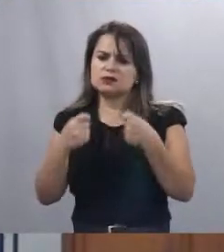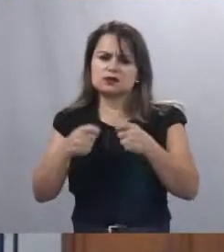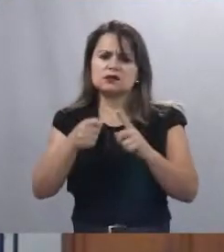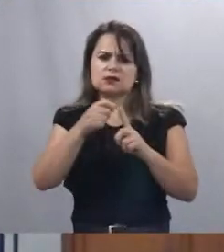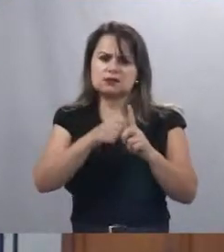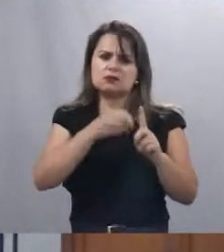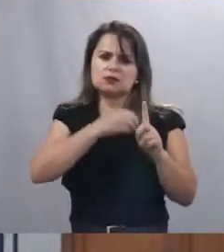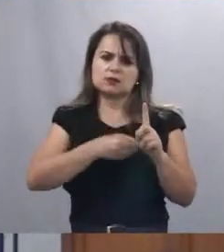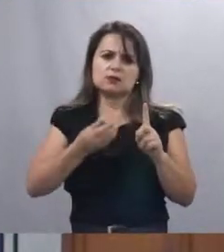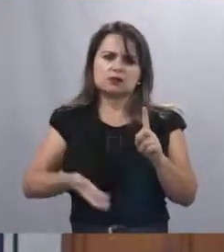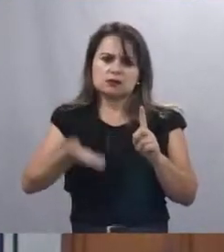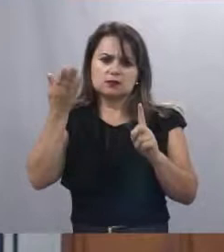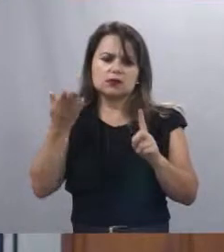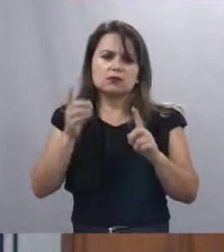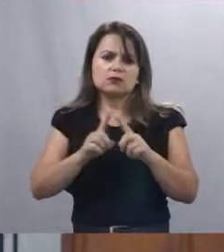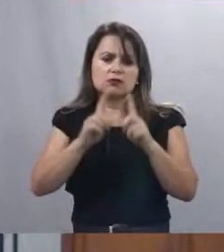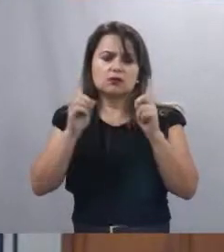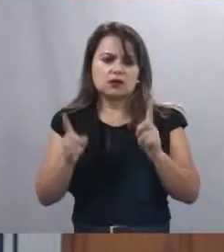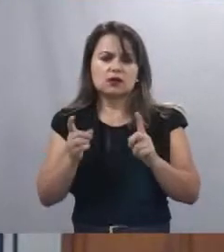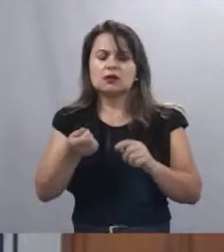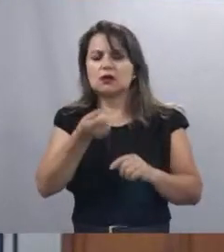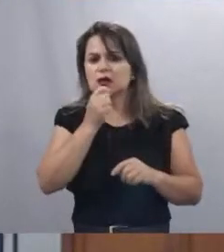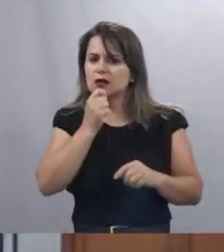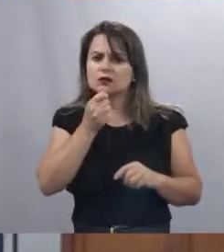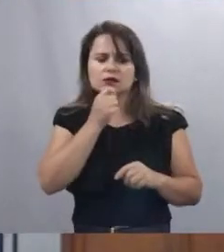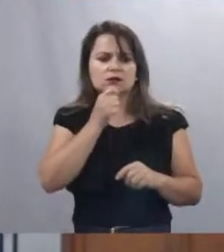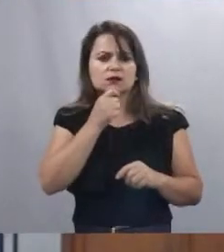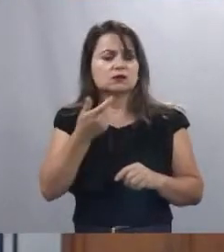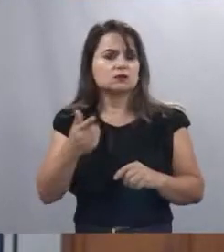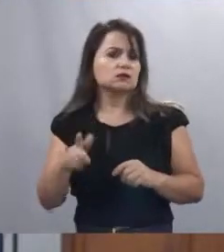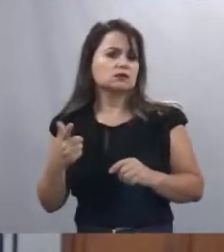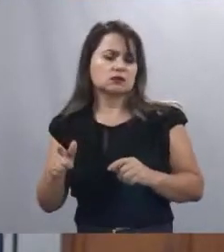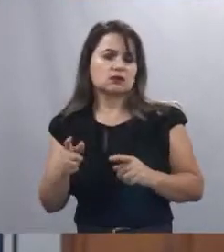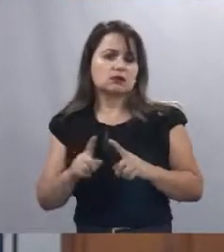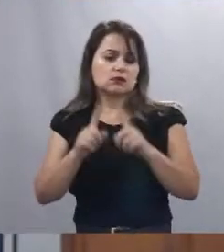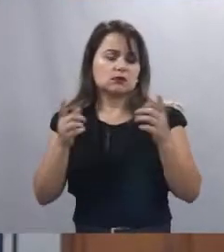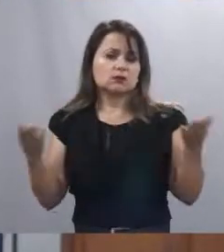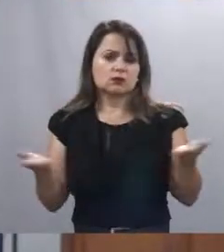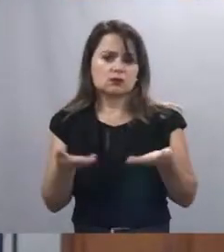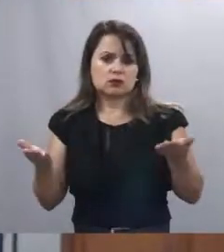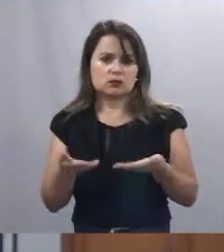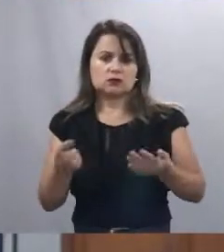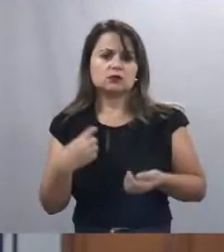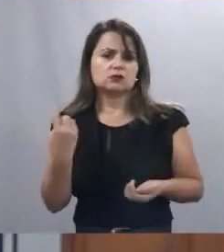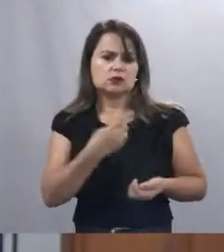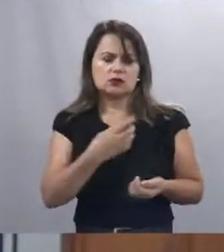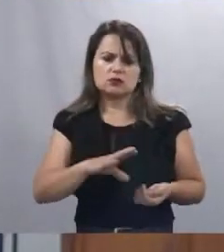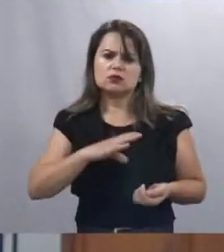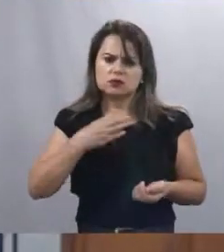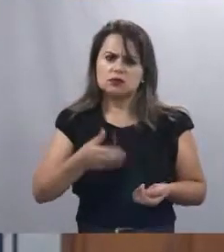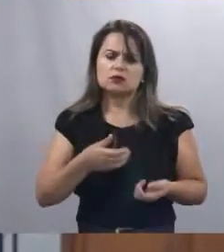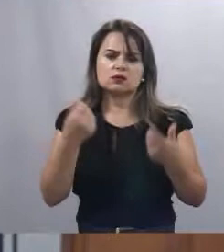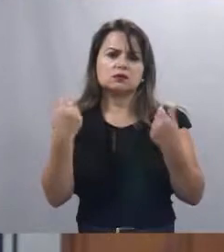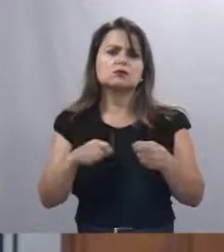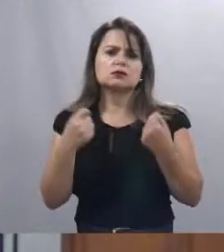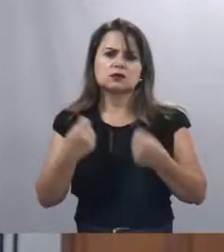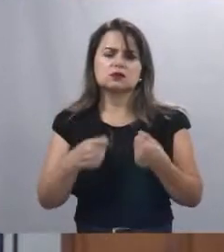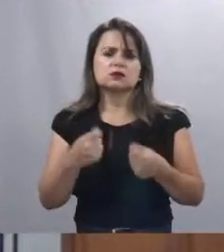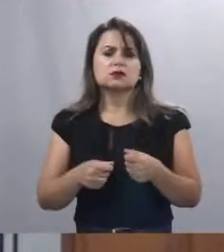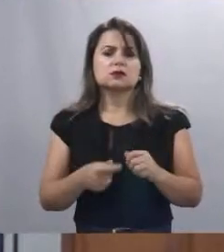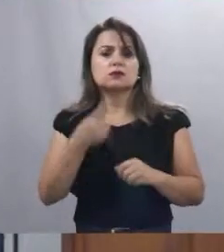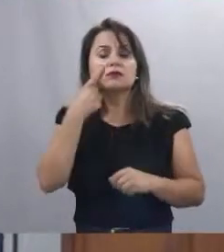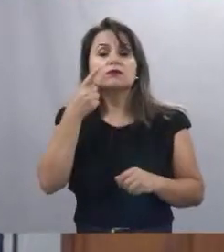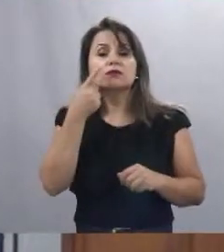foi o que o secretário Levi me disse hoje, mas hoje ele demonstrou um certo empenho em estar vendo como vai ser, porque os